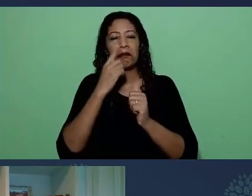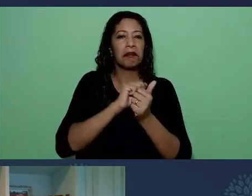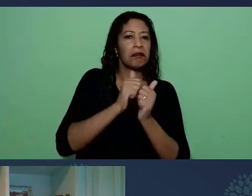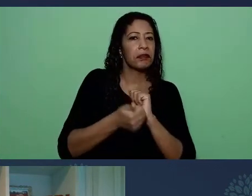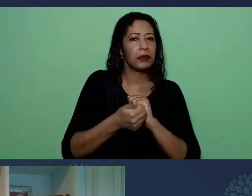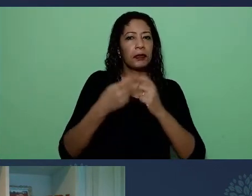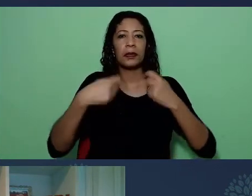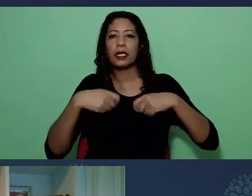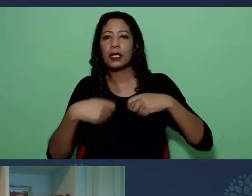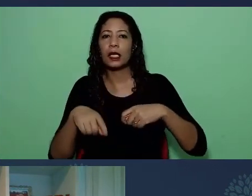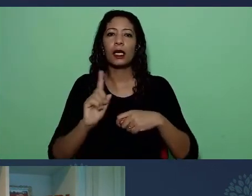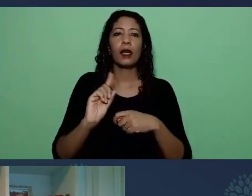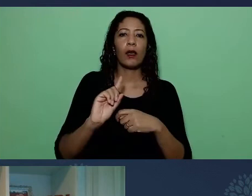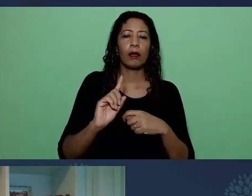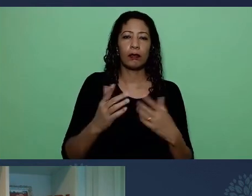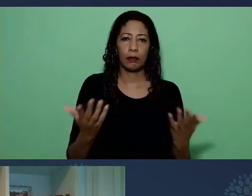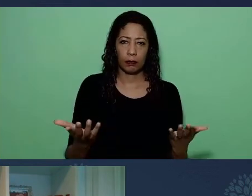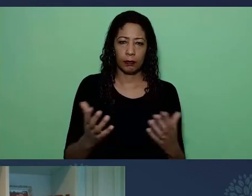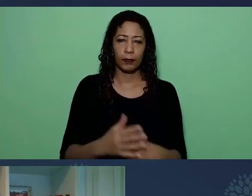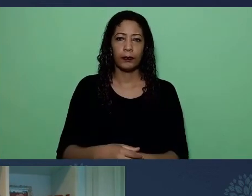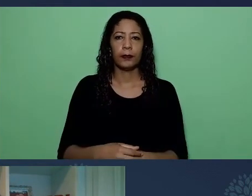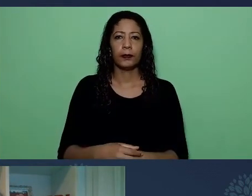dessa prescrição.